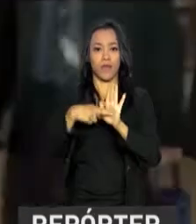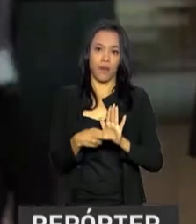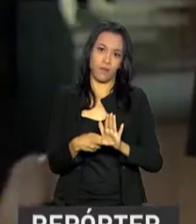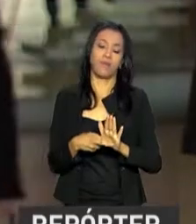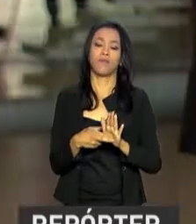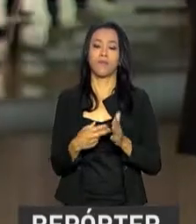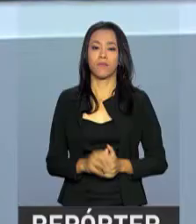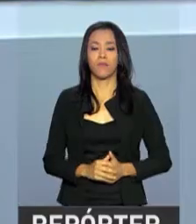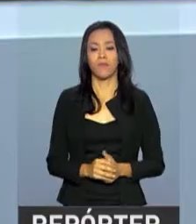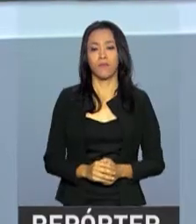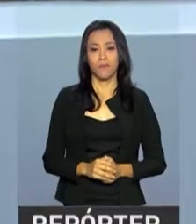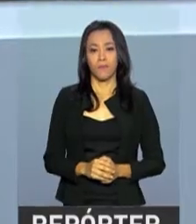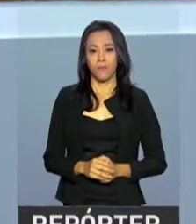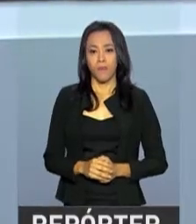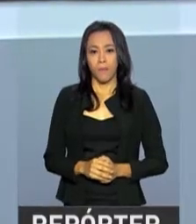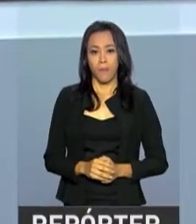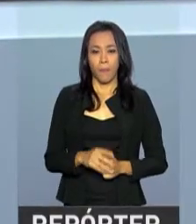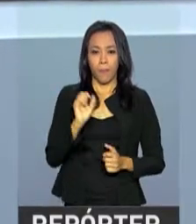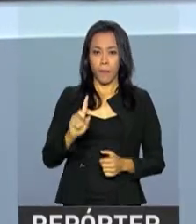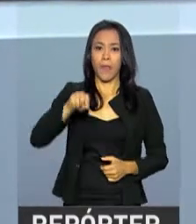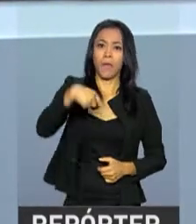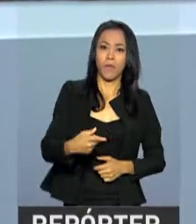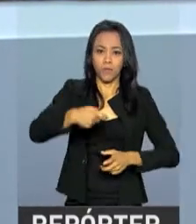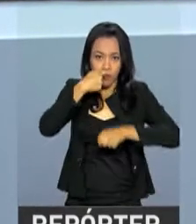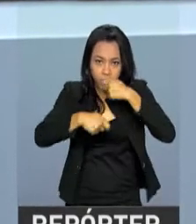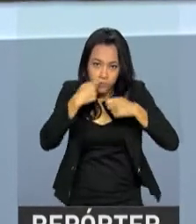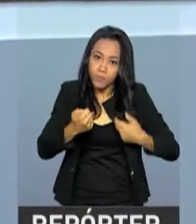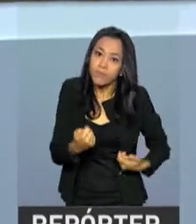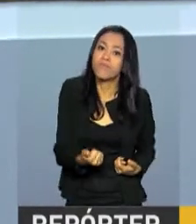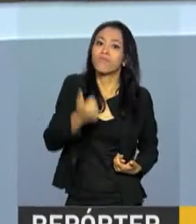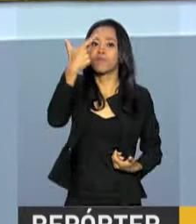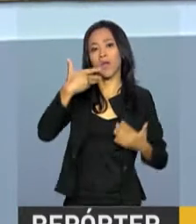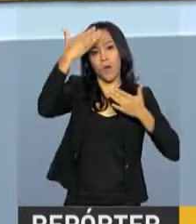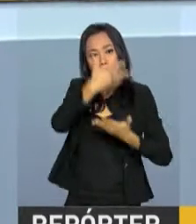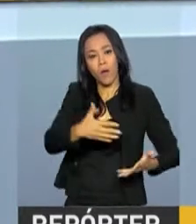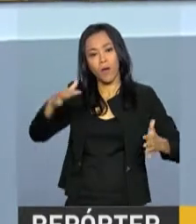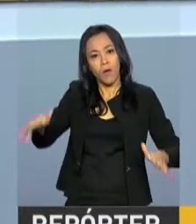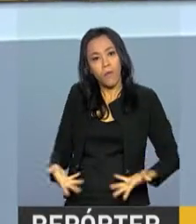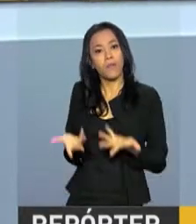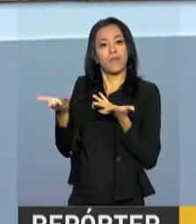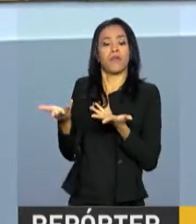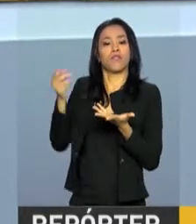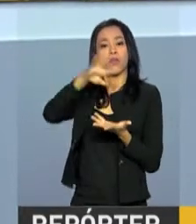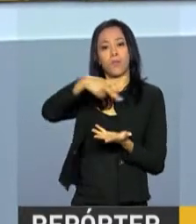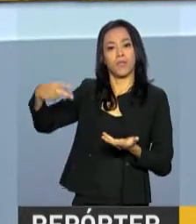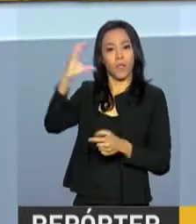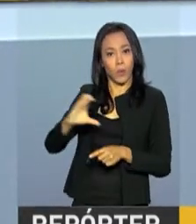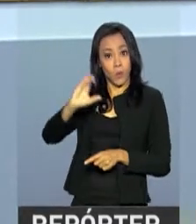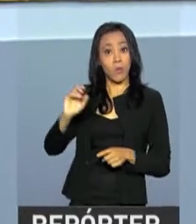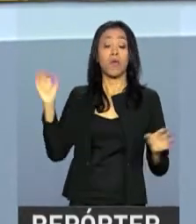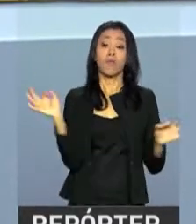locais e após o almoço em homenagem ao presidente da colômbia o presidente michel temer conversou com jornalistas